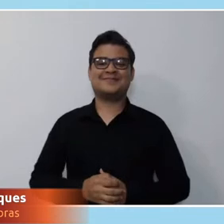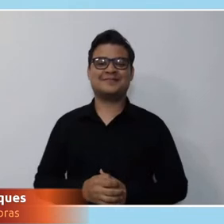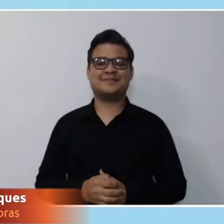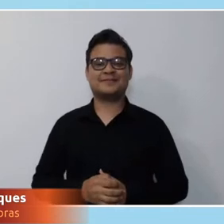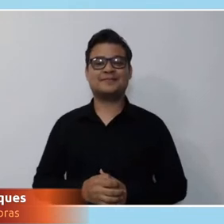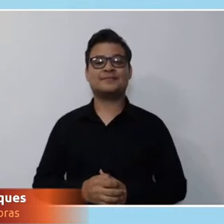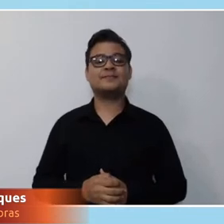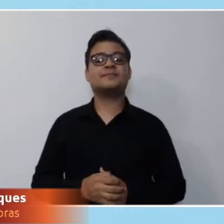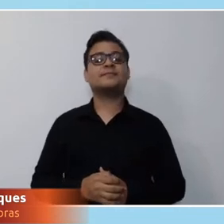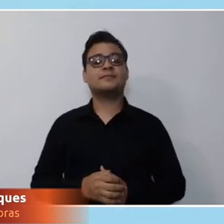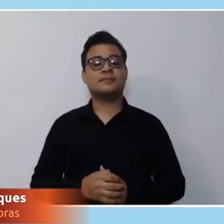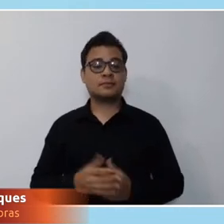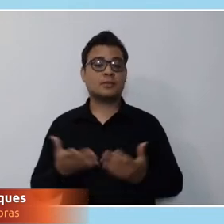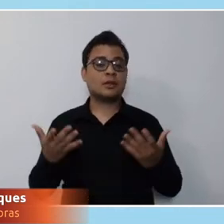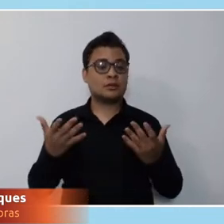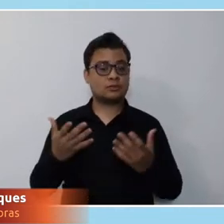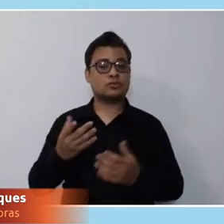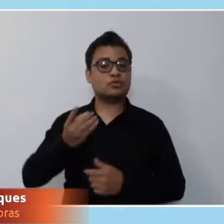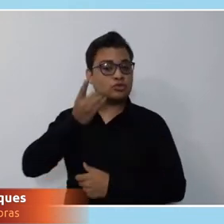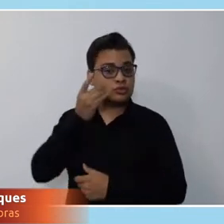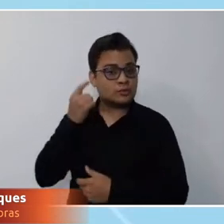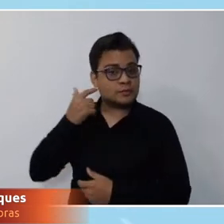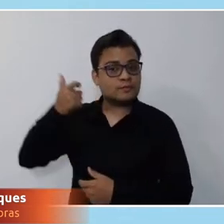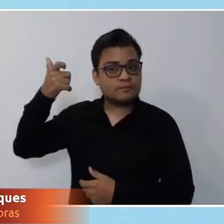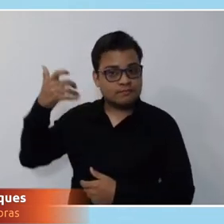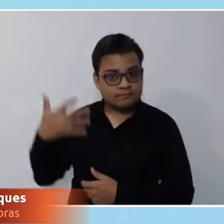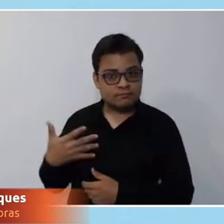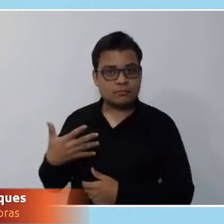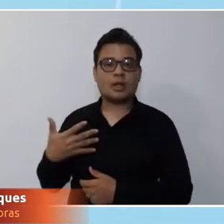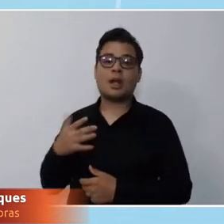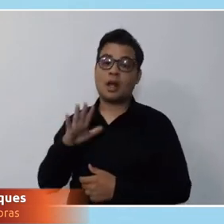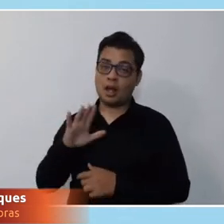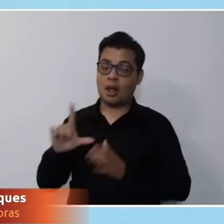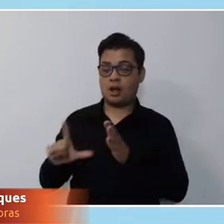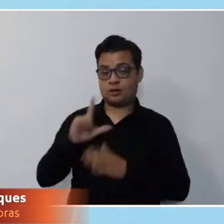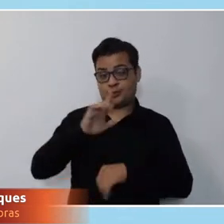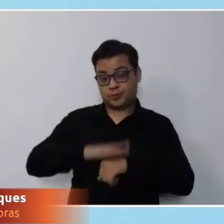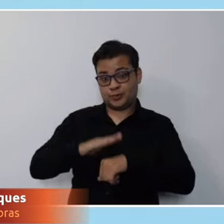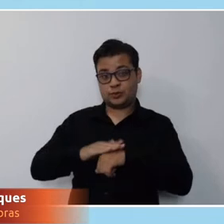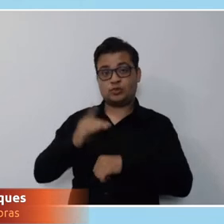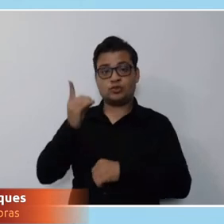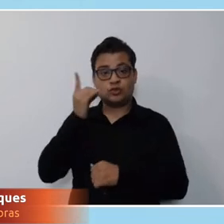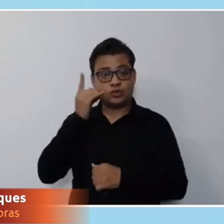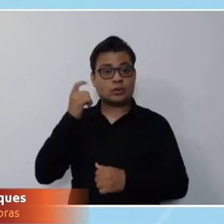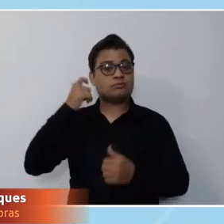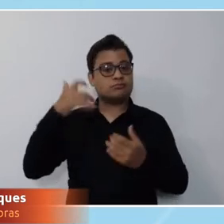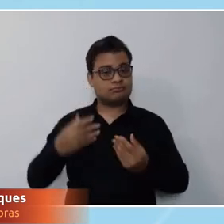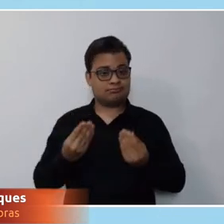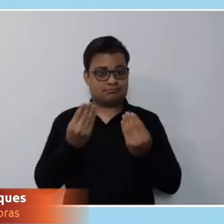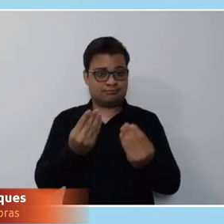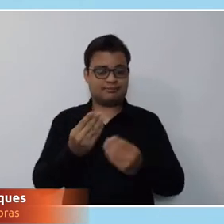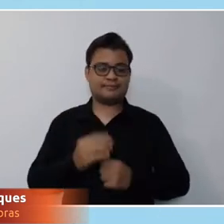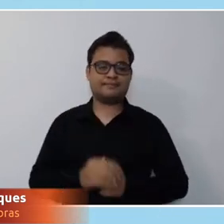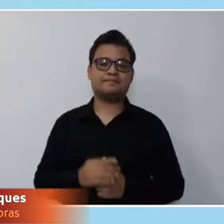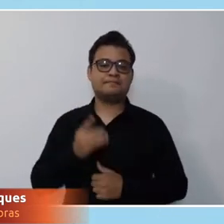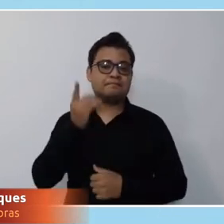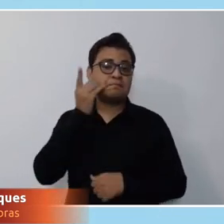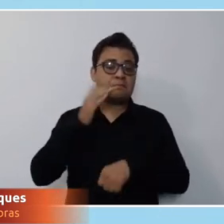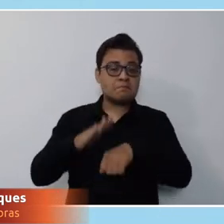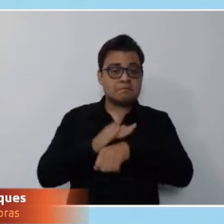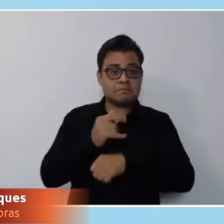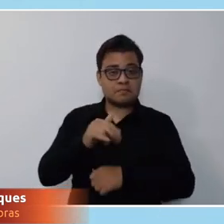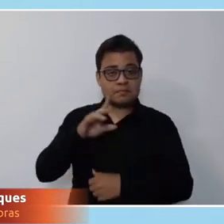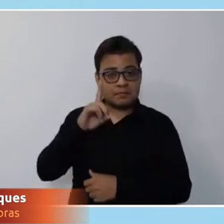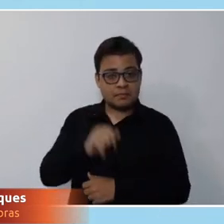E eu vou descrever o Diogo a partir, né, de uma descrição que ele mesmo fez. Ele é um homem de pele parda, tem cabelos